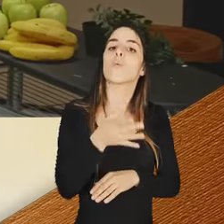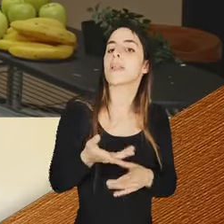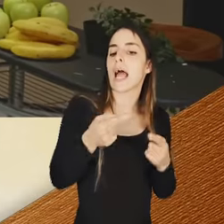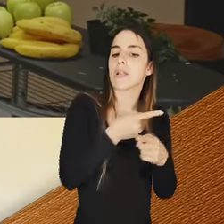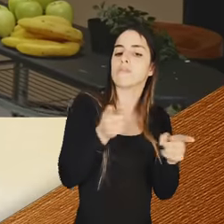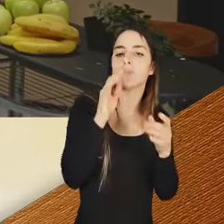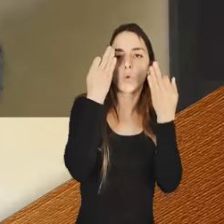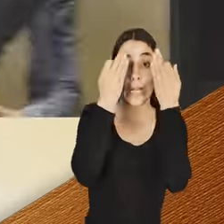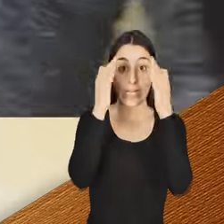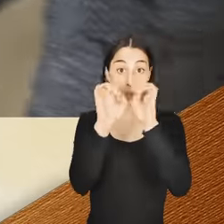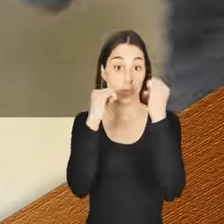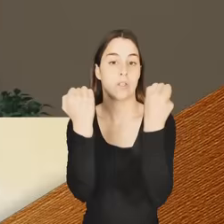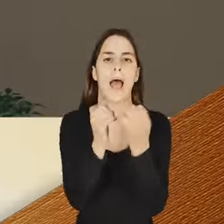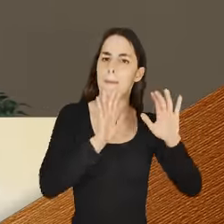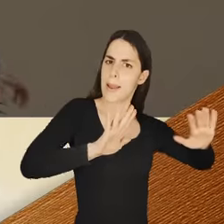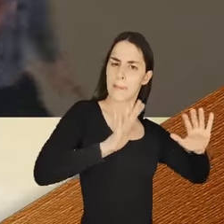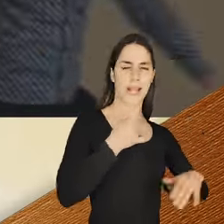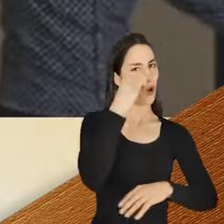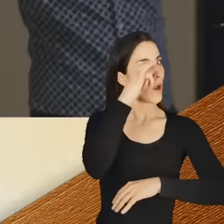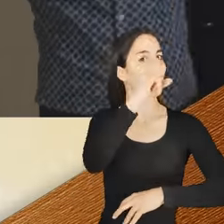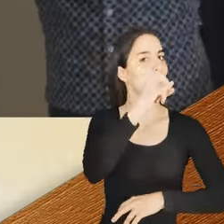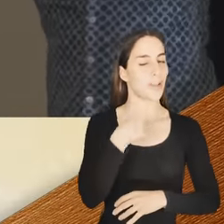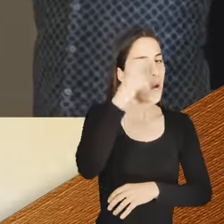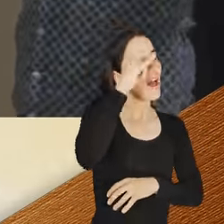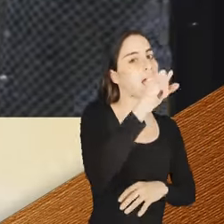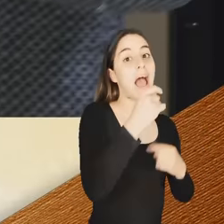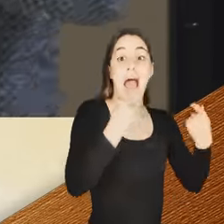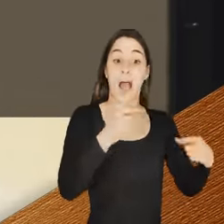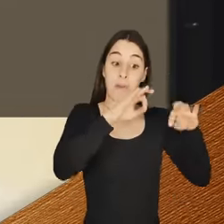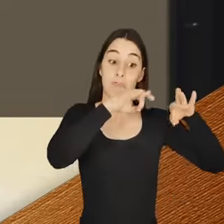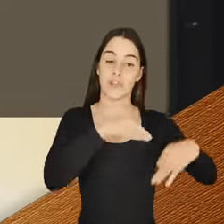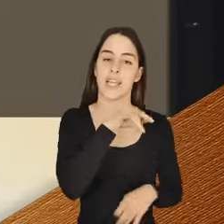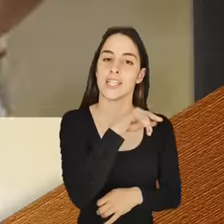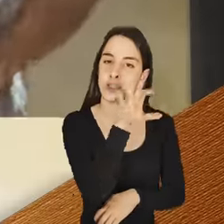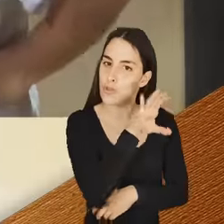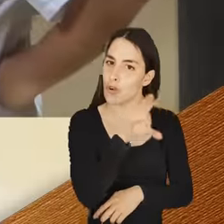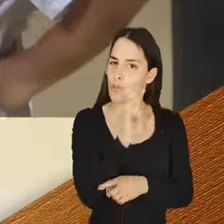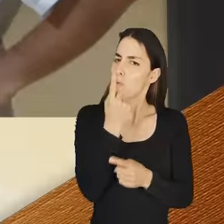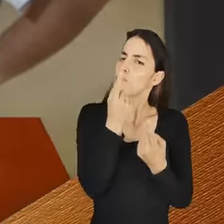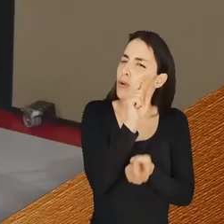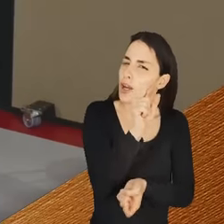nas redes sociais. Peraí. Tive uma ideia. Tive uma ideia para acabar isto de uma forma um bocadinho mais alegre.